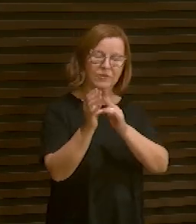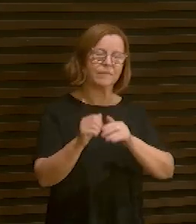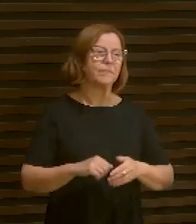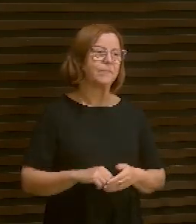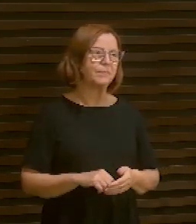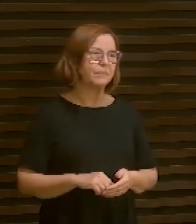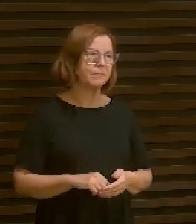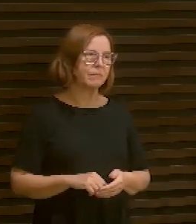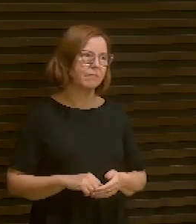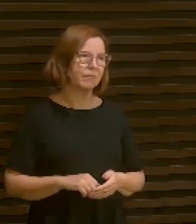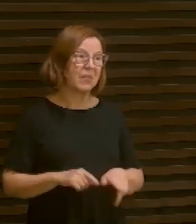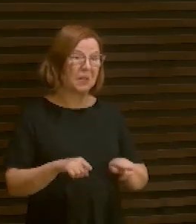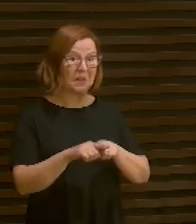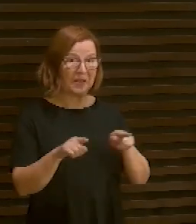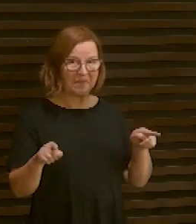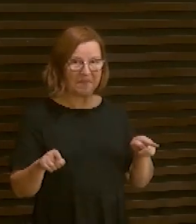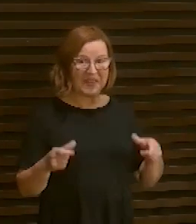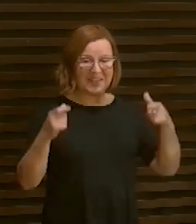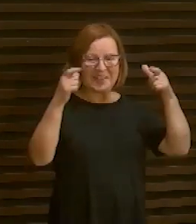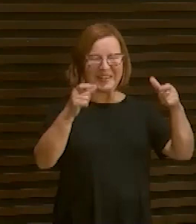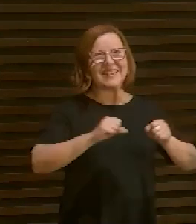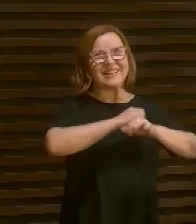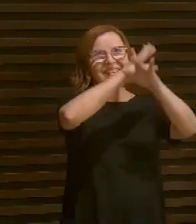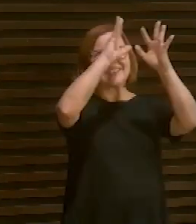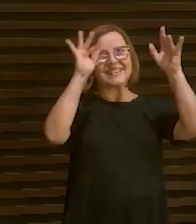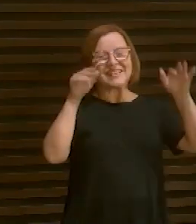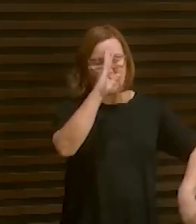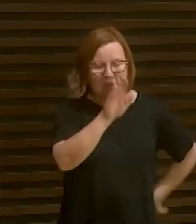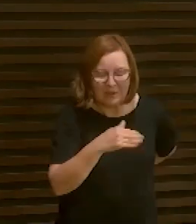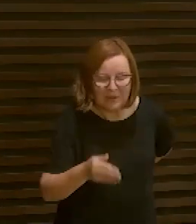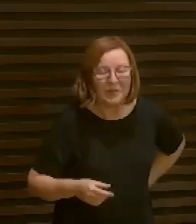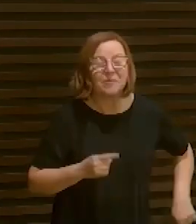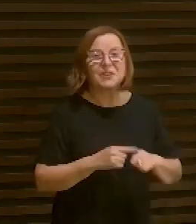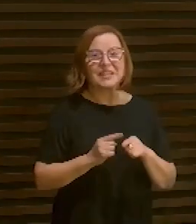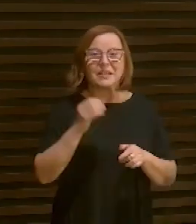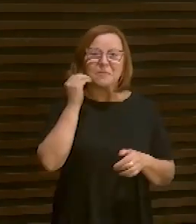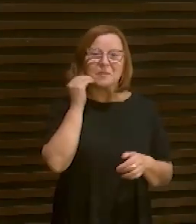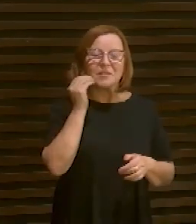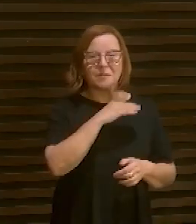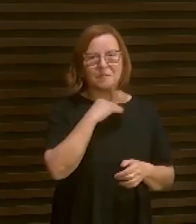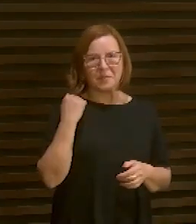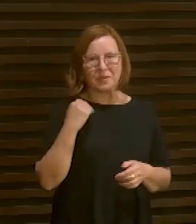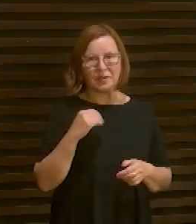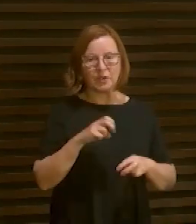Mas ele foi coroado de glória e honra porque ele experimentou a morte por todos os homens. Olha o versículo